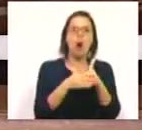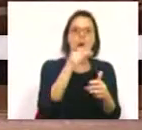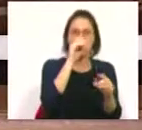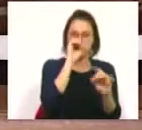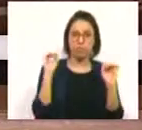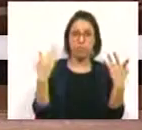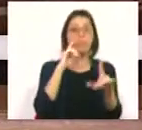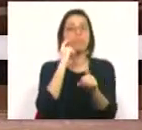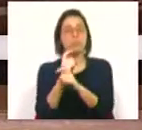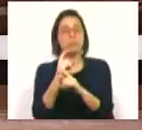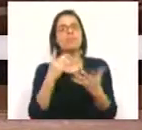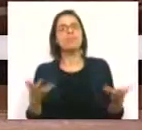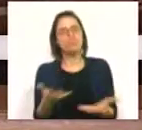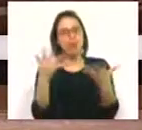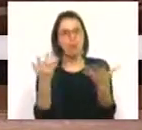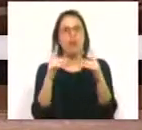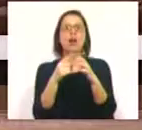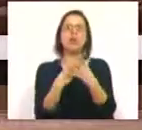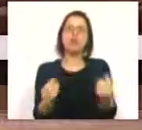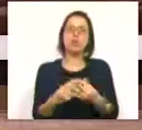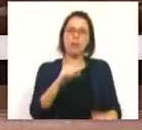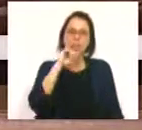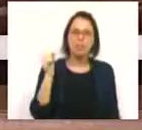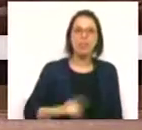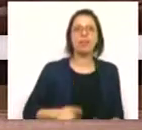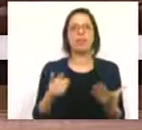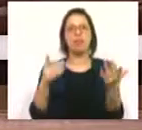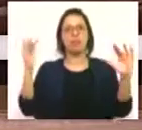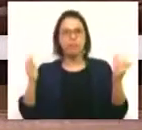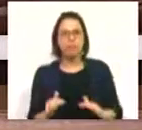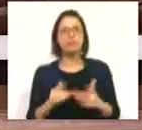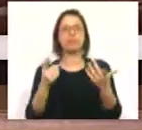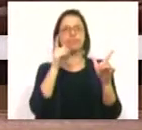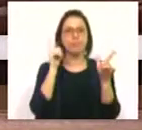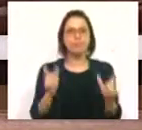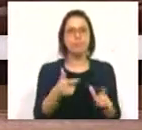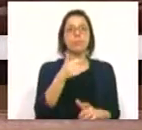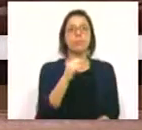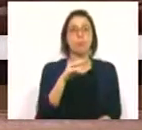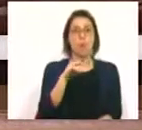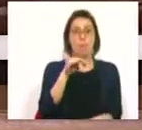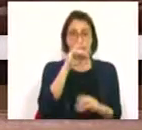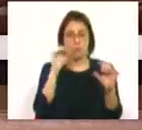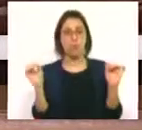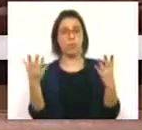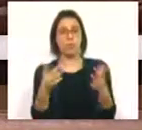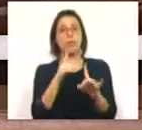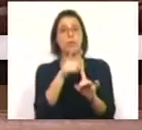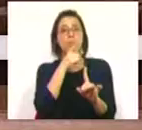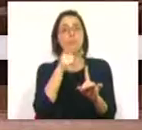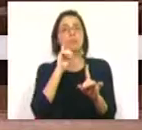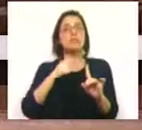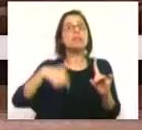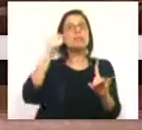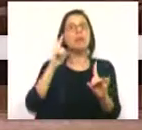florestal ou da vigilância, reclama ainda soluções capazes de reduzir e controlar a biomassa florestal, tendo como premissa